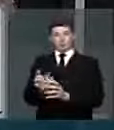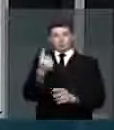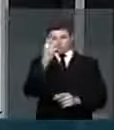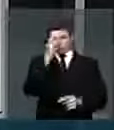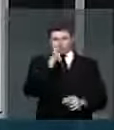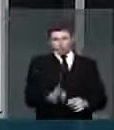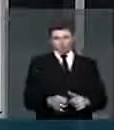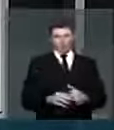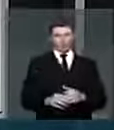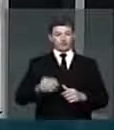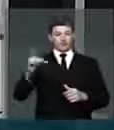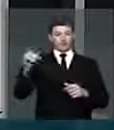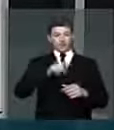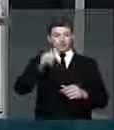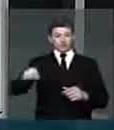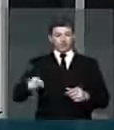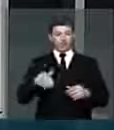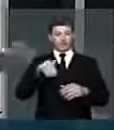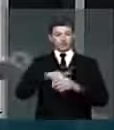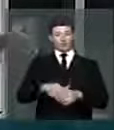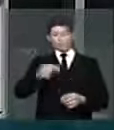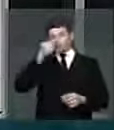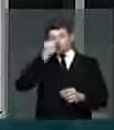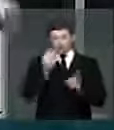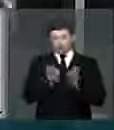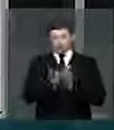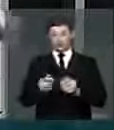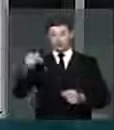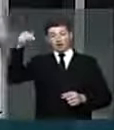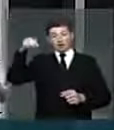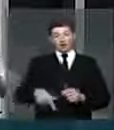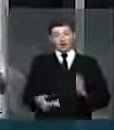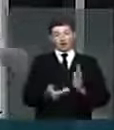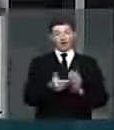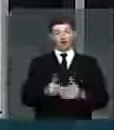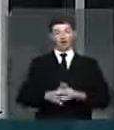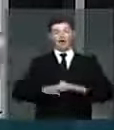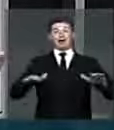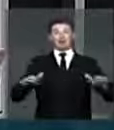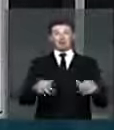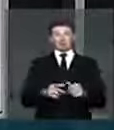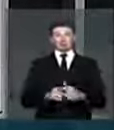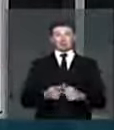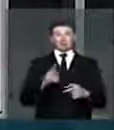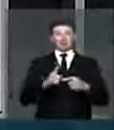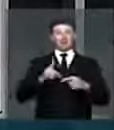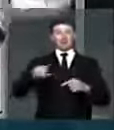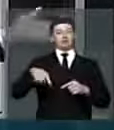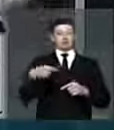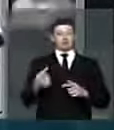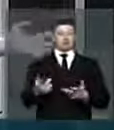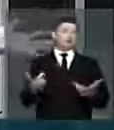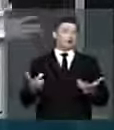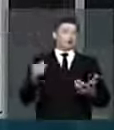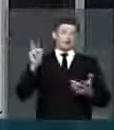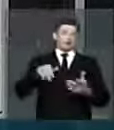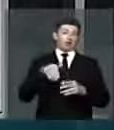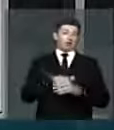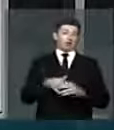direto: elimina a representação dos evangélicos aqui nesta casa. Por conseguinte, é um